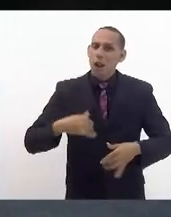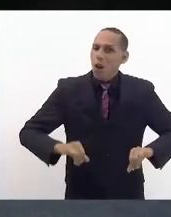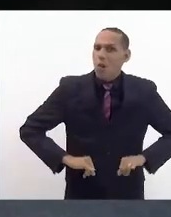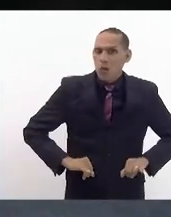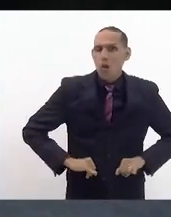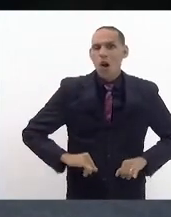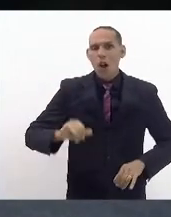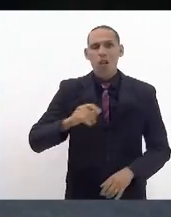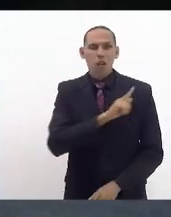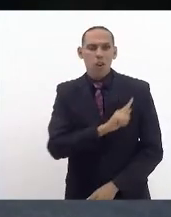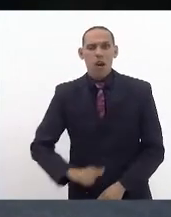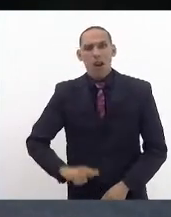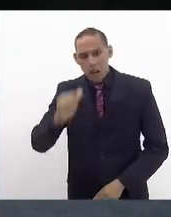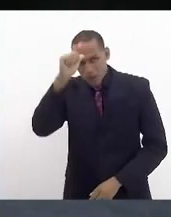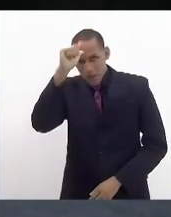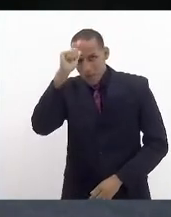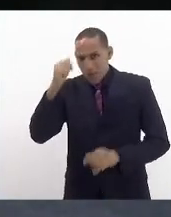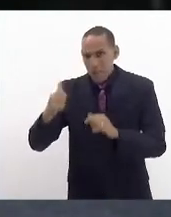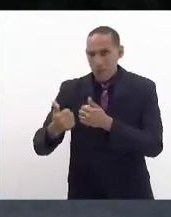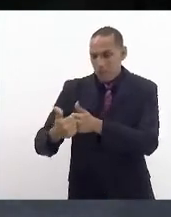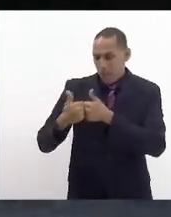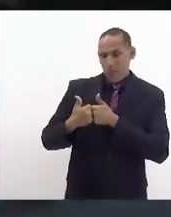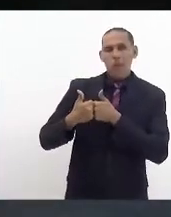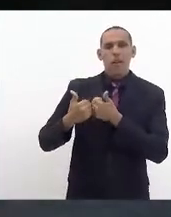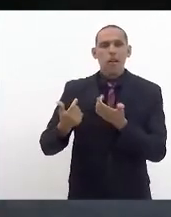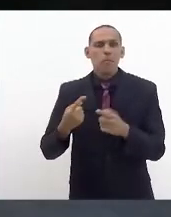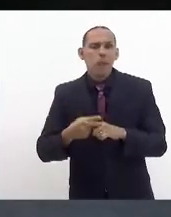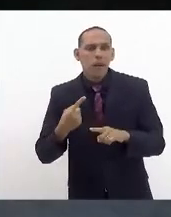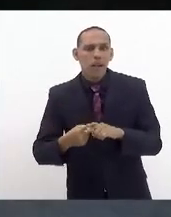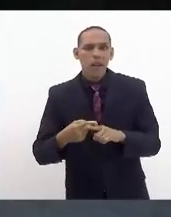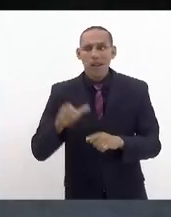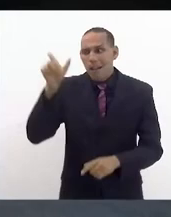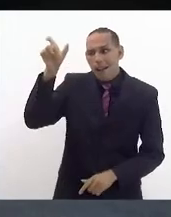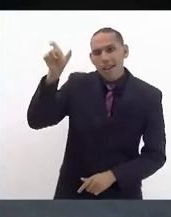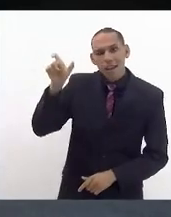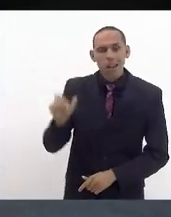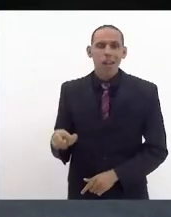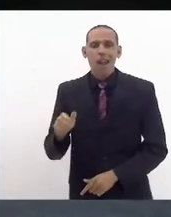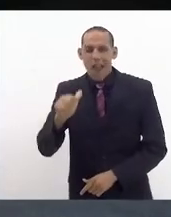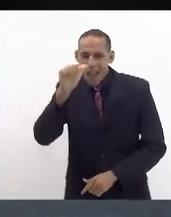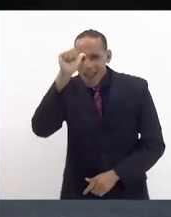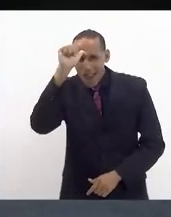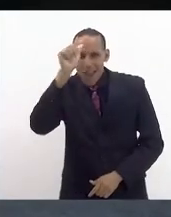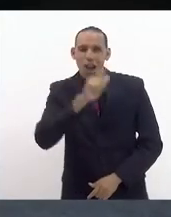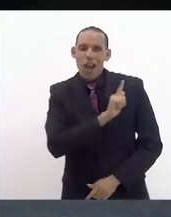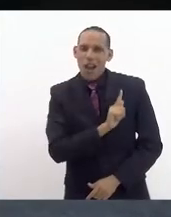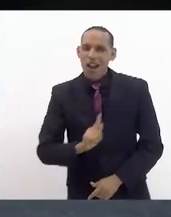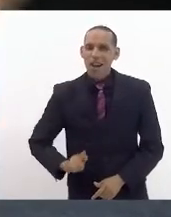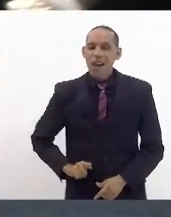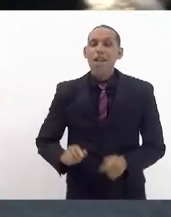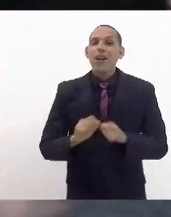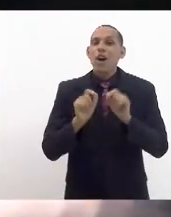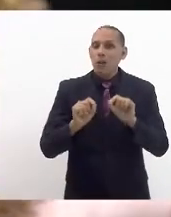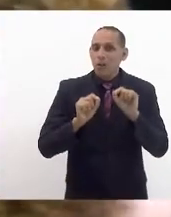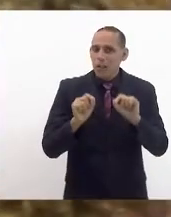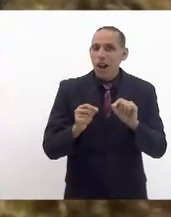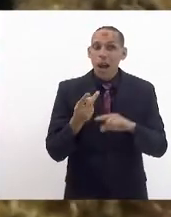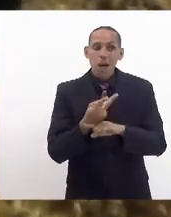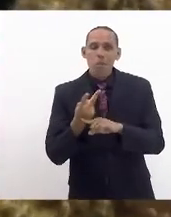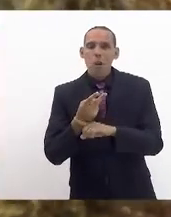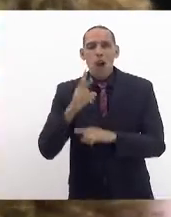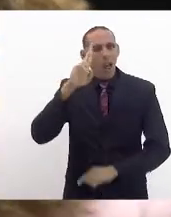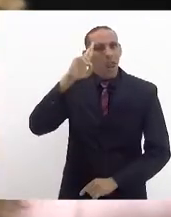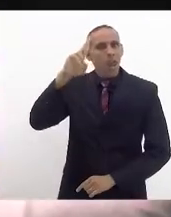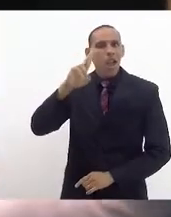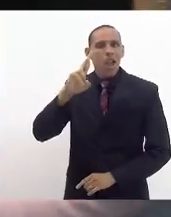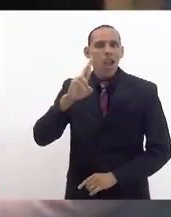Cláudio Castro. Por quê, deputada? Porque ele faz isso exatamente. Ele procurou líderes de